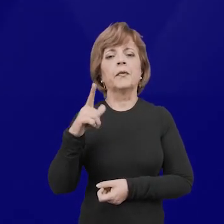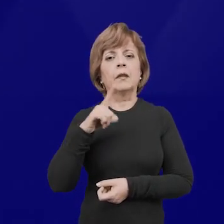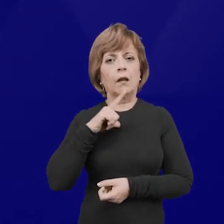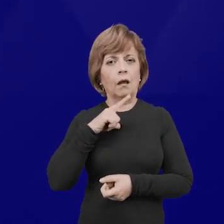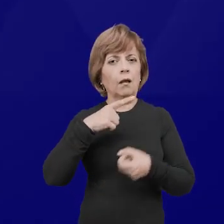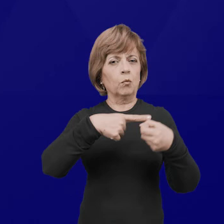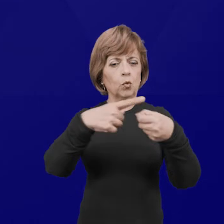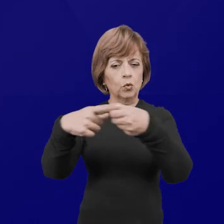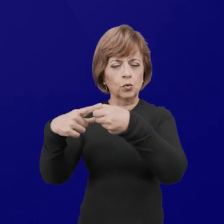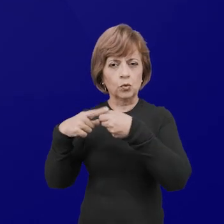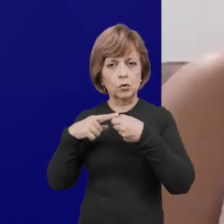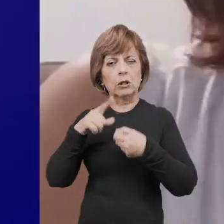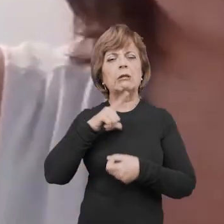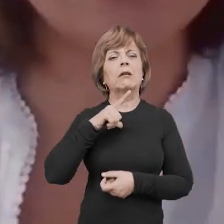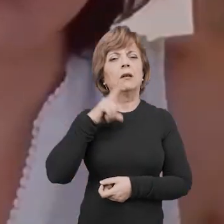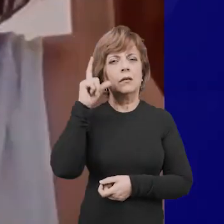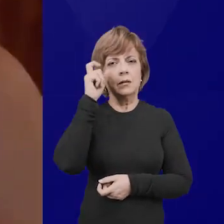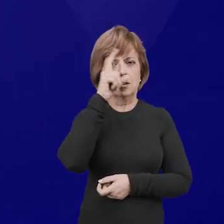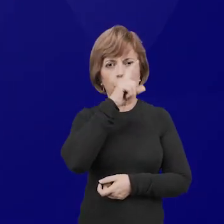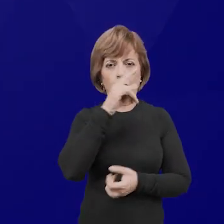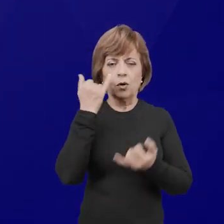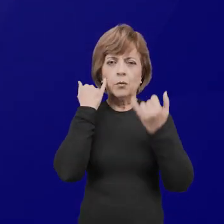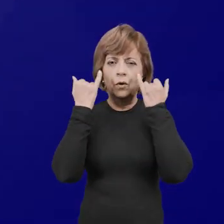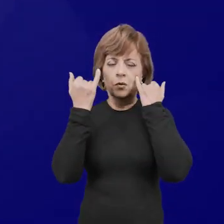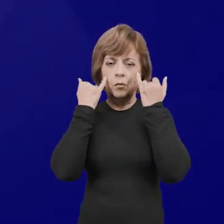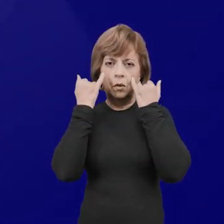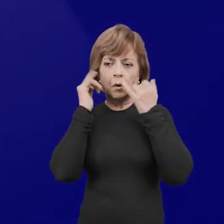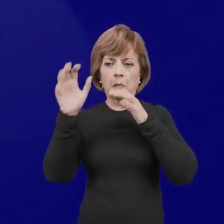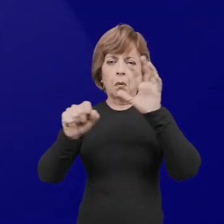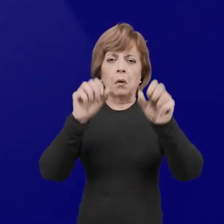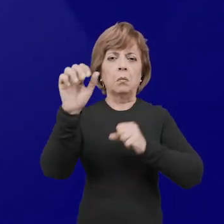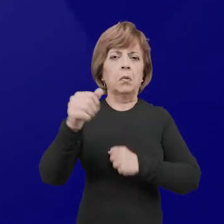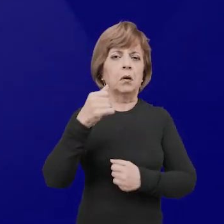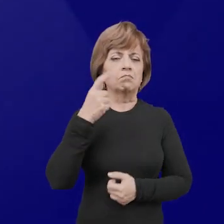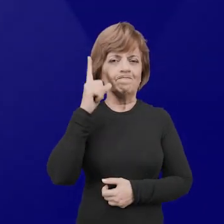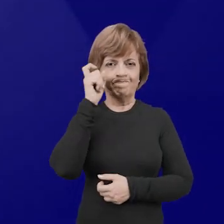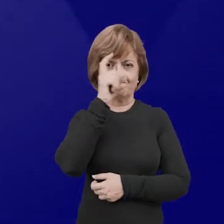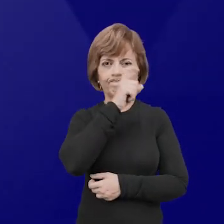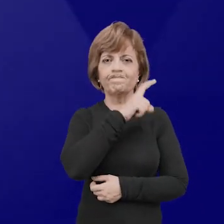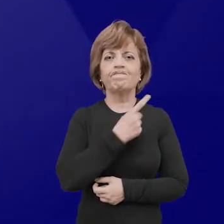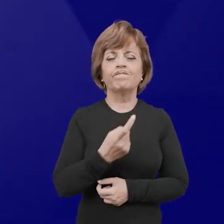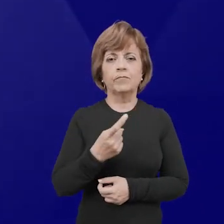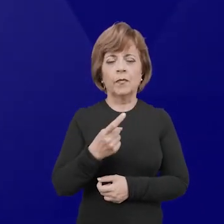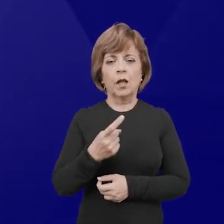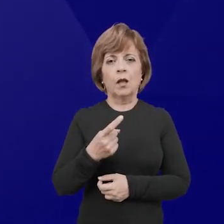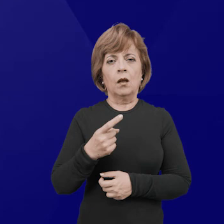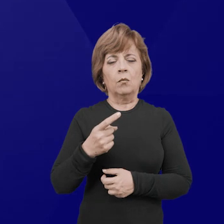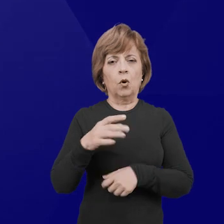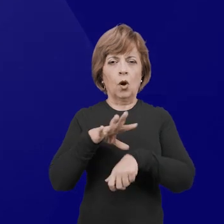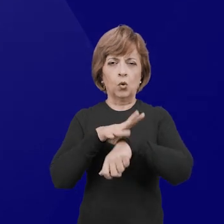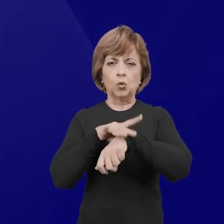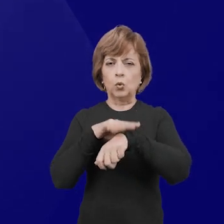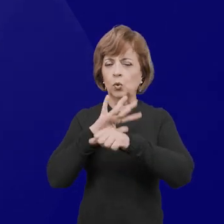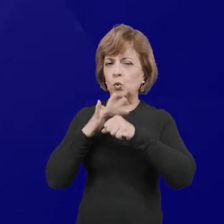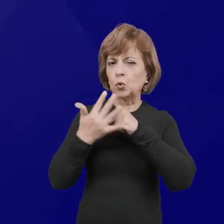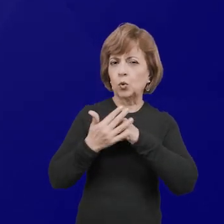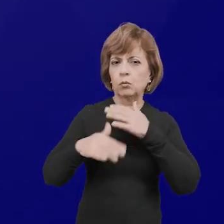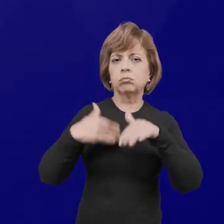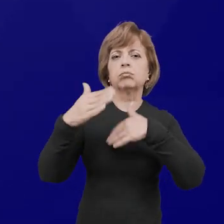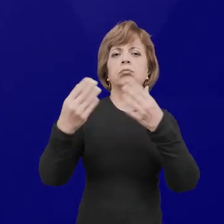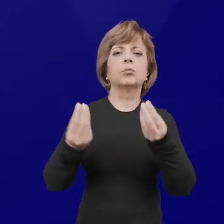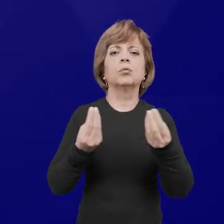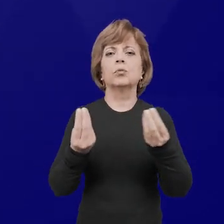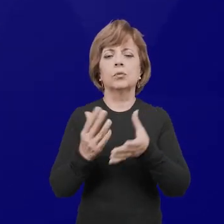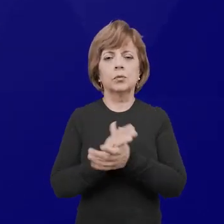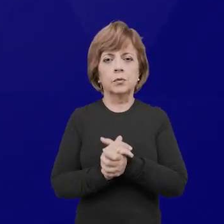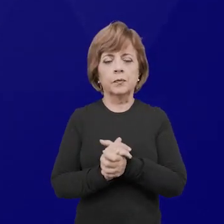que a gente ainda tem muita dificuldade de ter informação sobre a evolução da doença nesses municípios. Então,